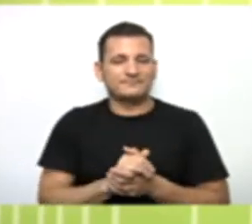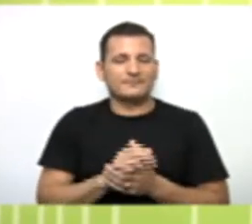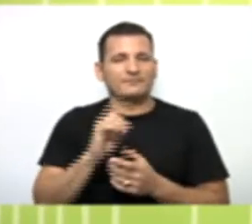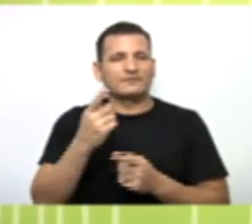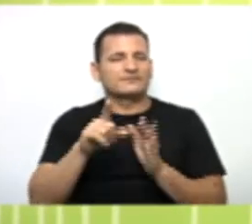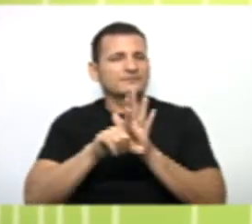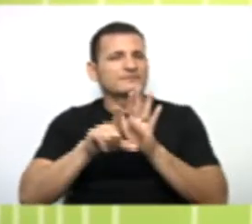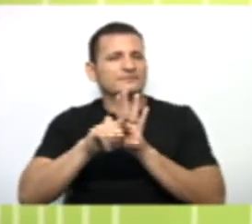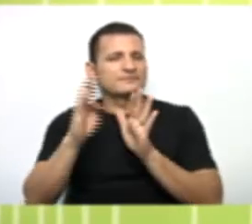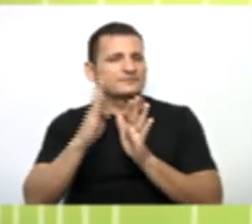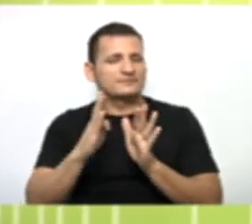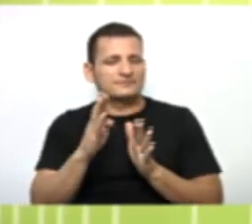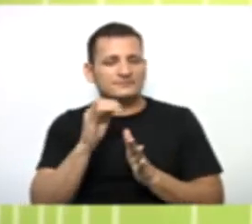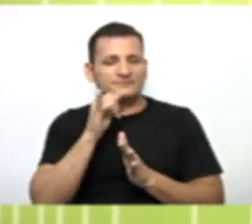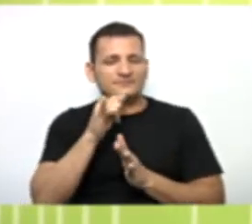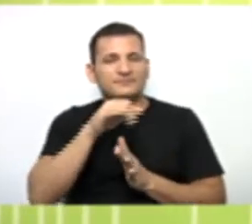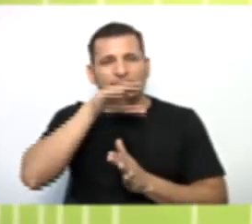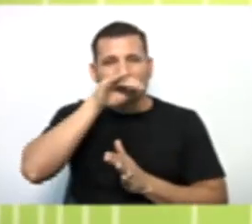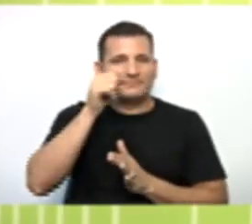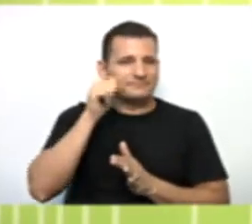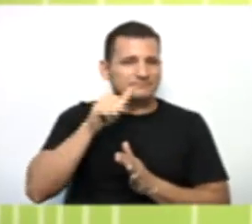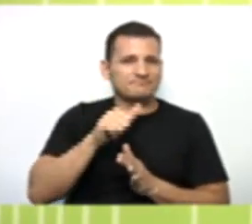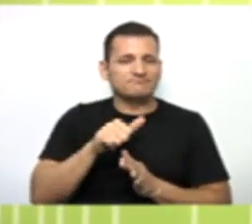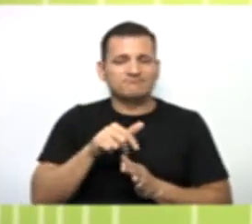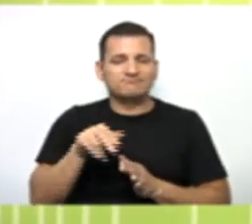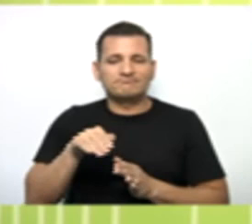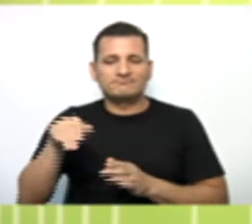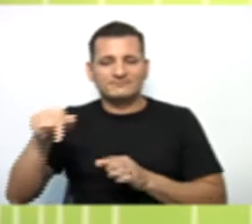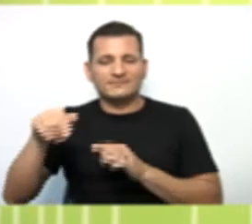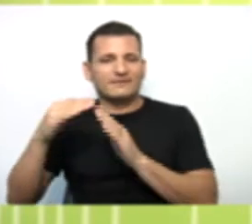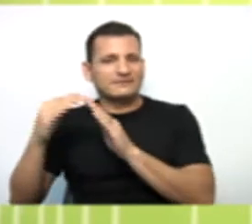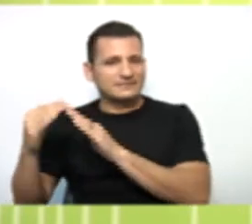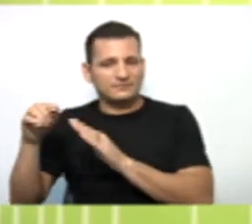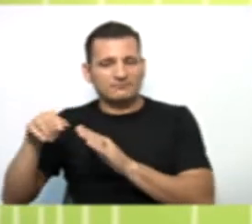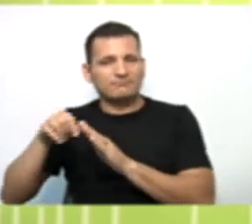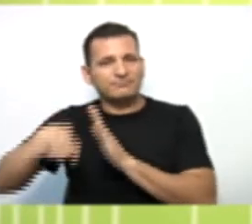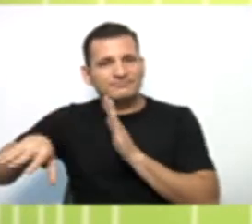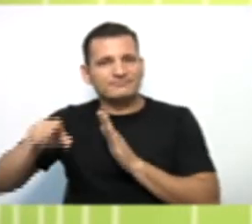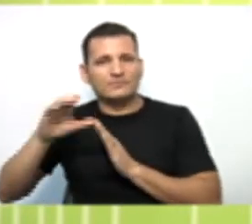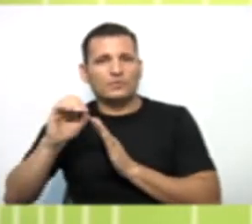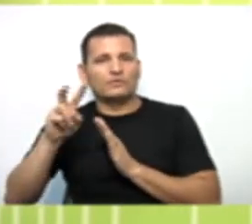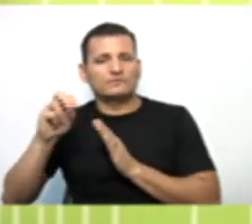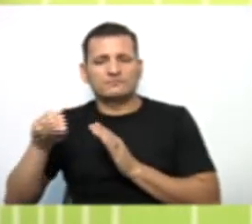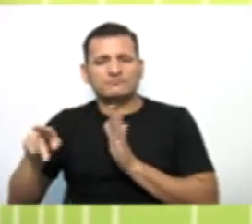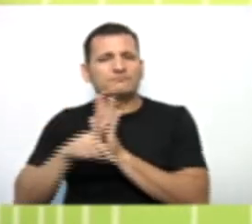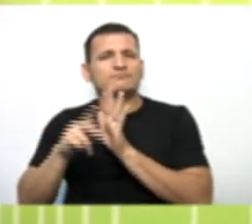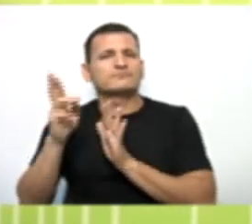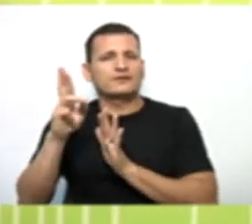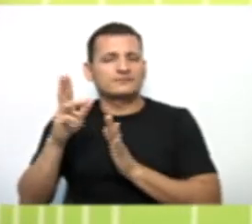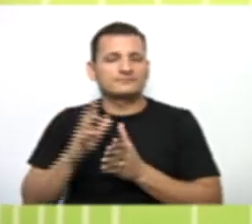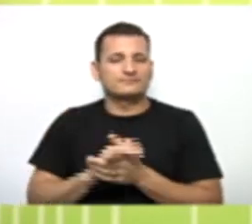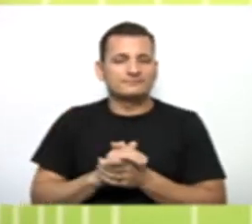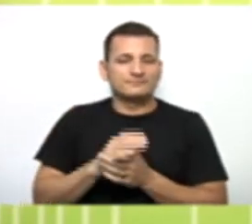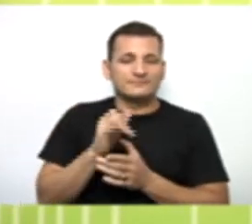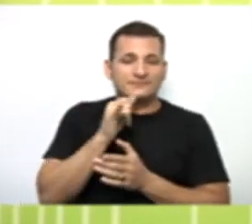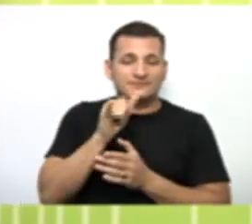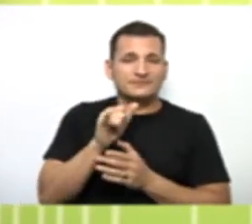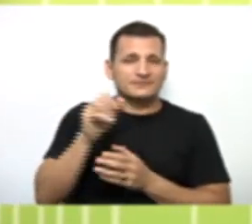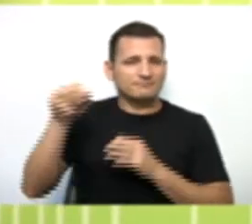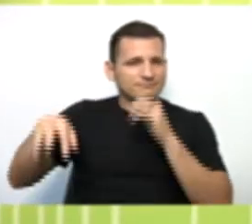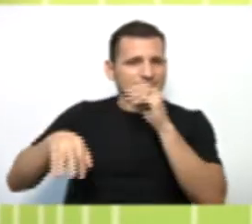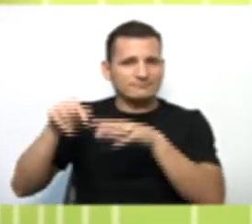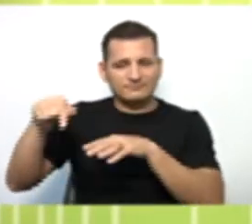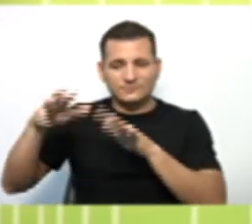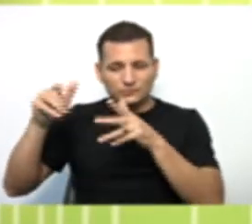legislação brasileira, professor Gilberto, se uma pata botasse ovo no quintal do vizinho, a quem pertenceria o ovo? Atenção, hein? Tudo que cai no quintal do vizinho pertence ao vizinho.